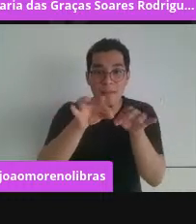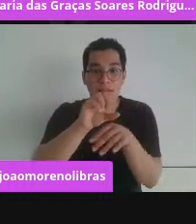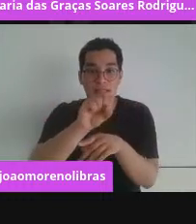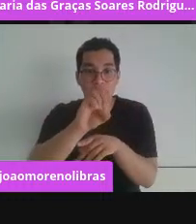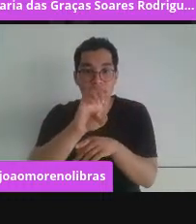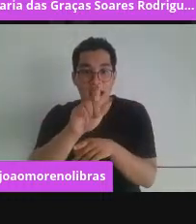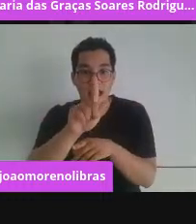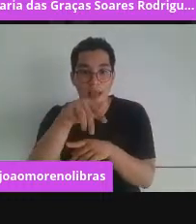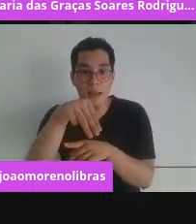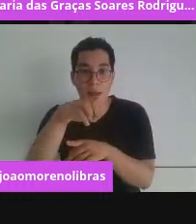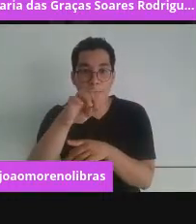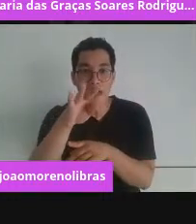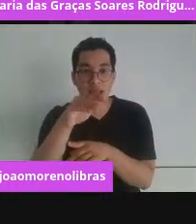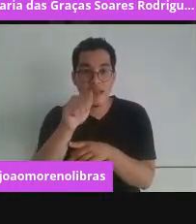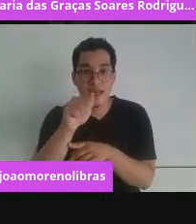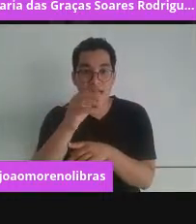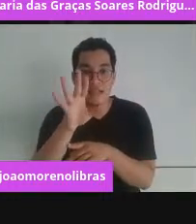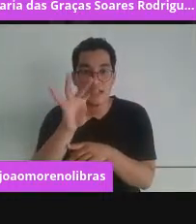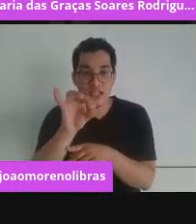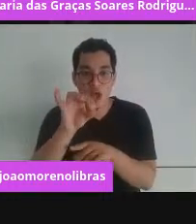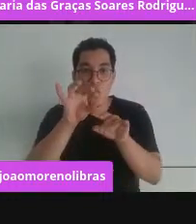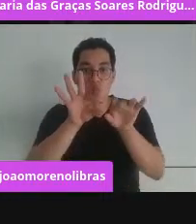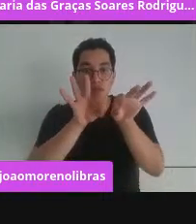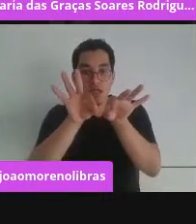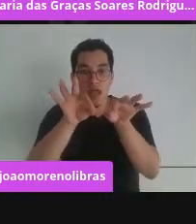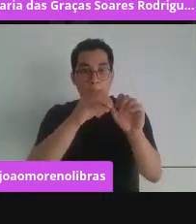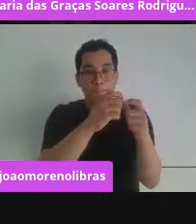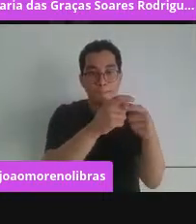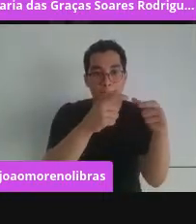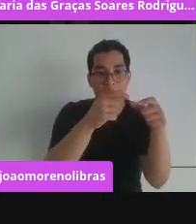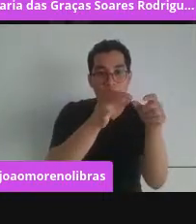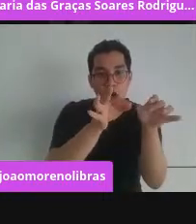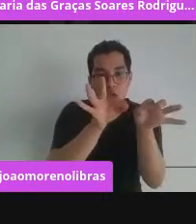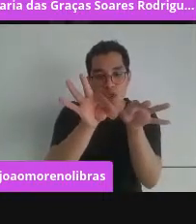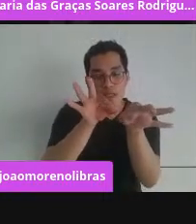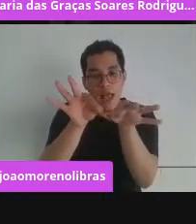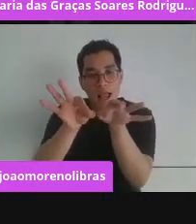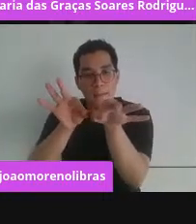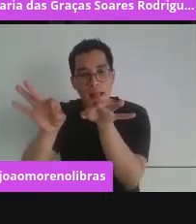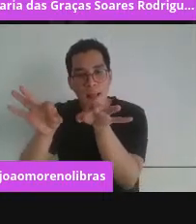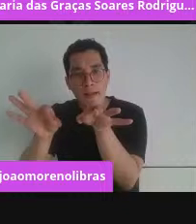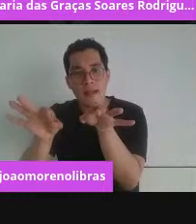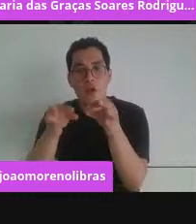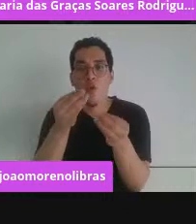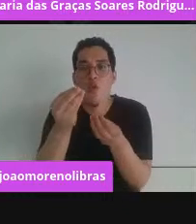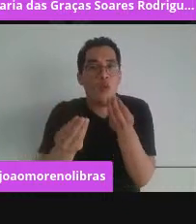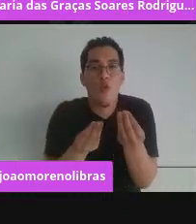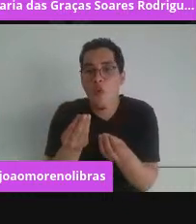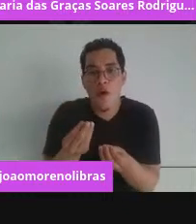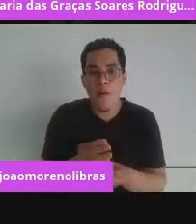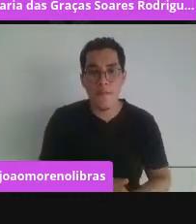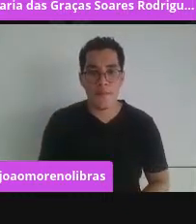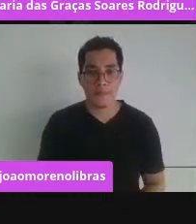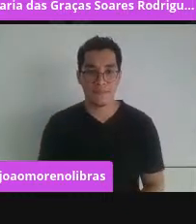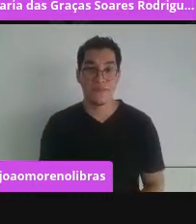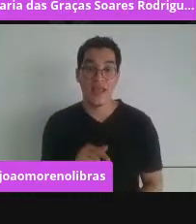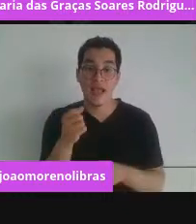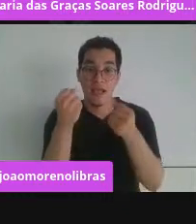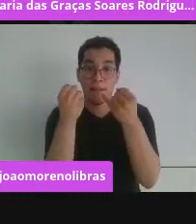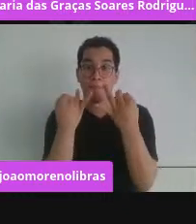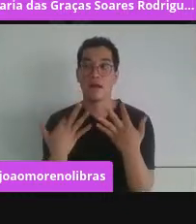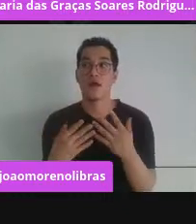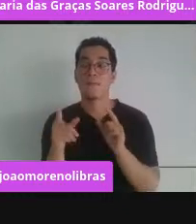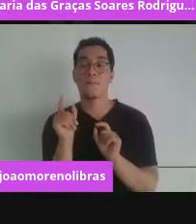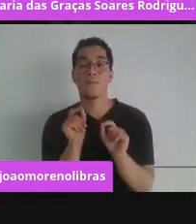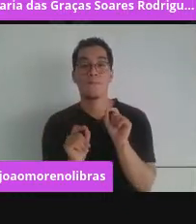dados peritextuais, intertítulos, mudança de parte ou de capítulos. Essa explicação me